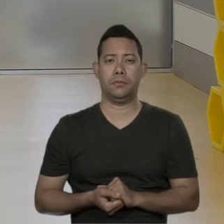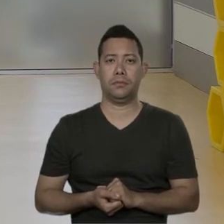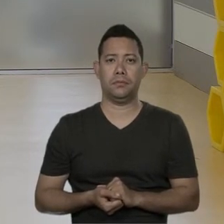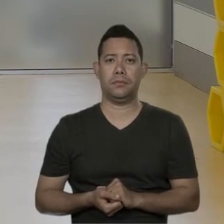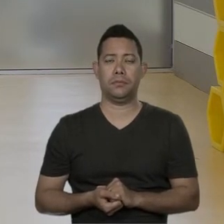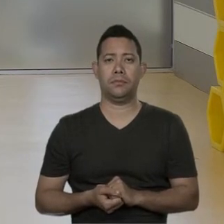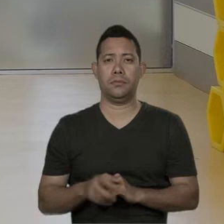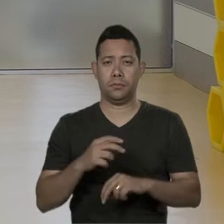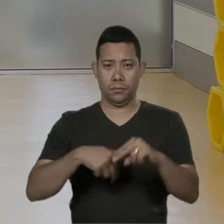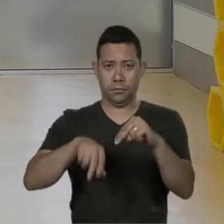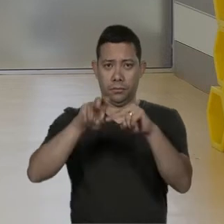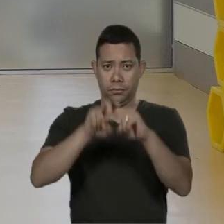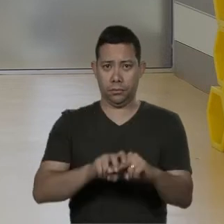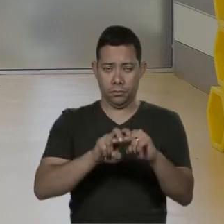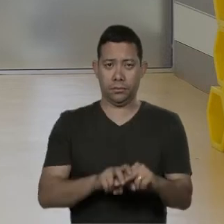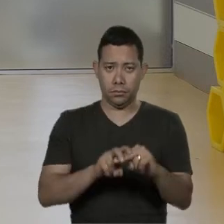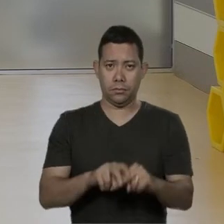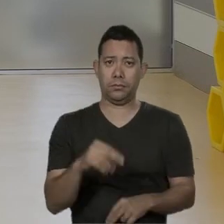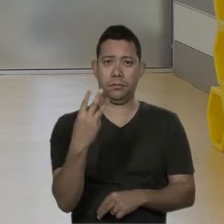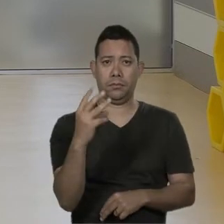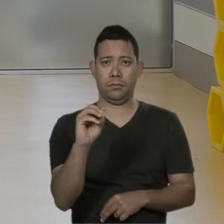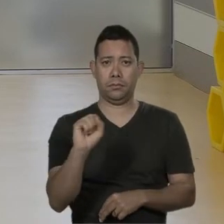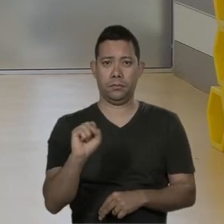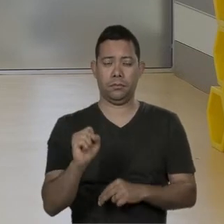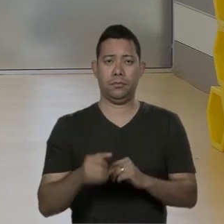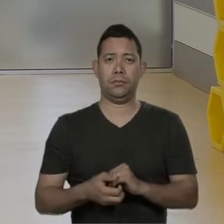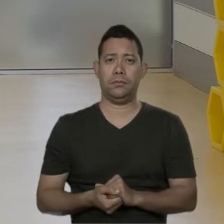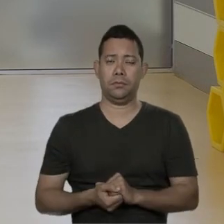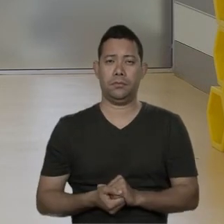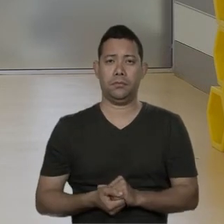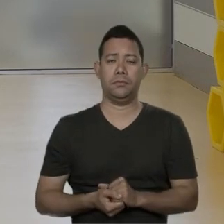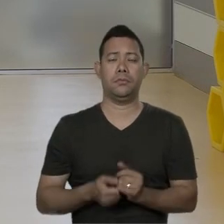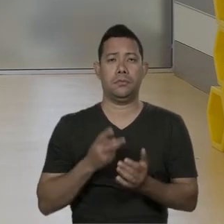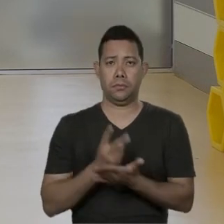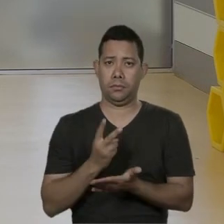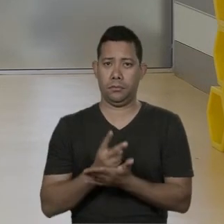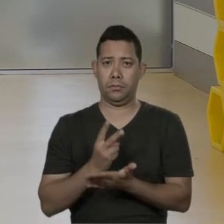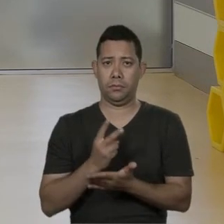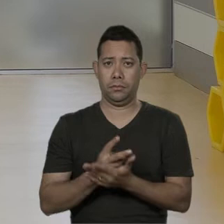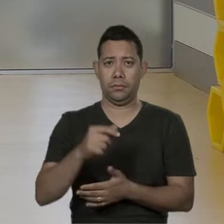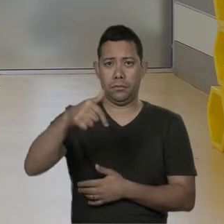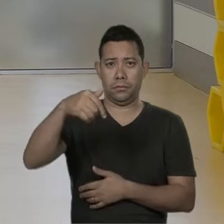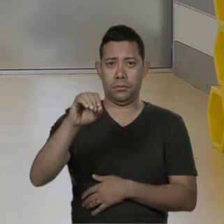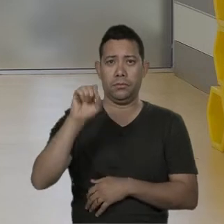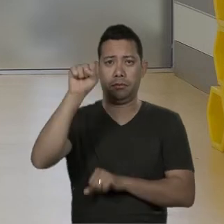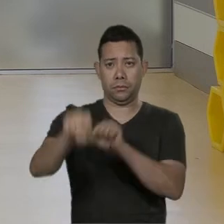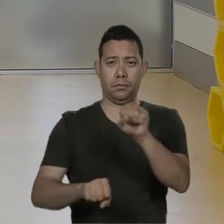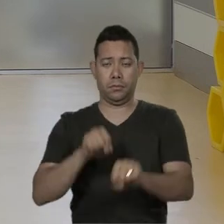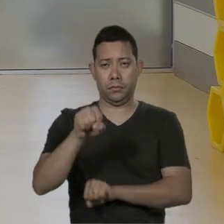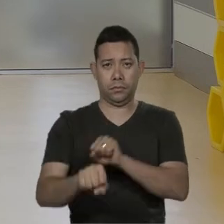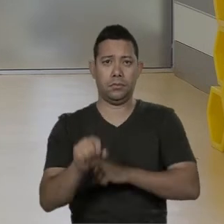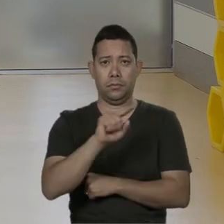Senta, 30 segundinhos. Mantenho o giro a 70 RPMs. Zona